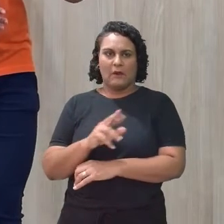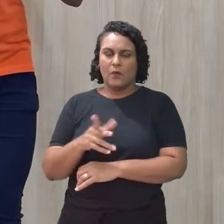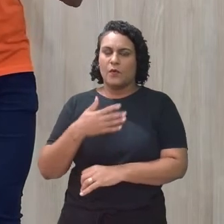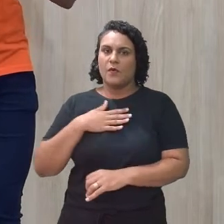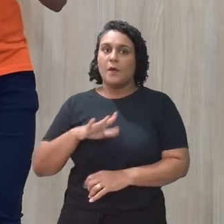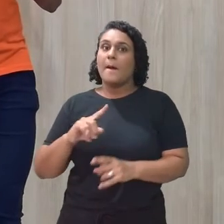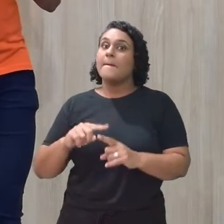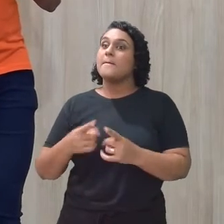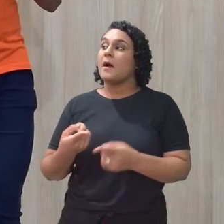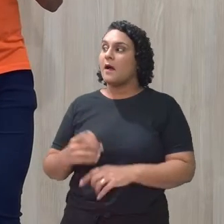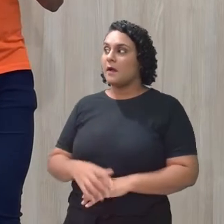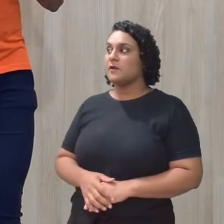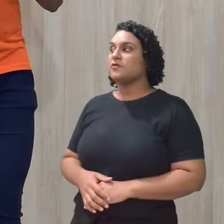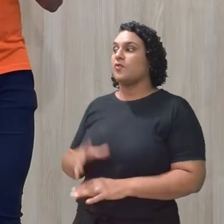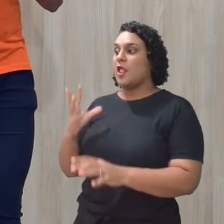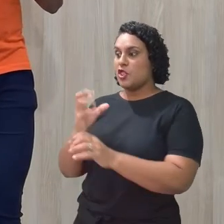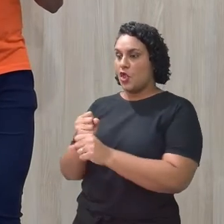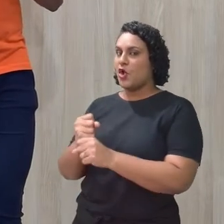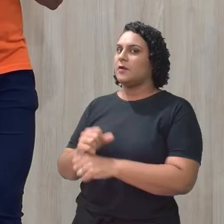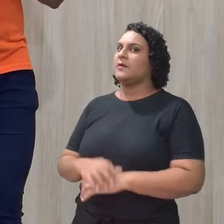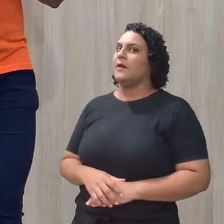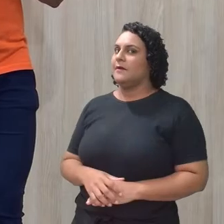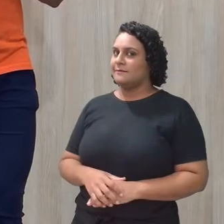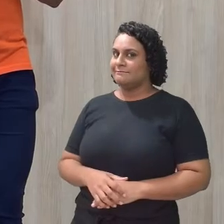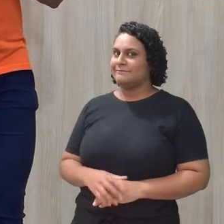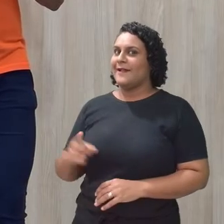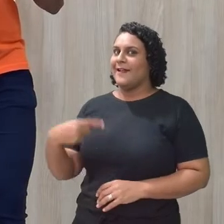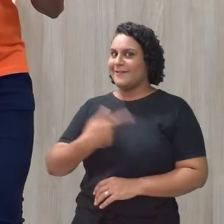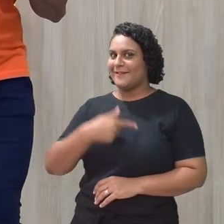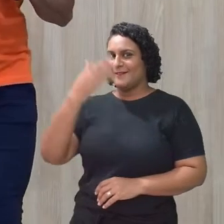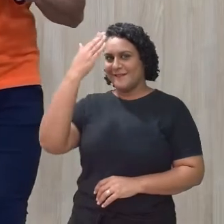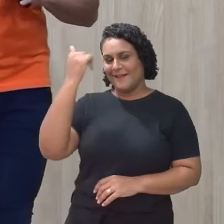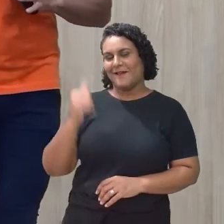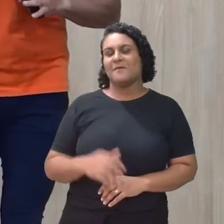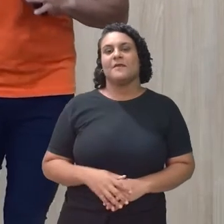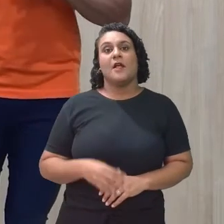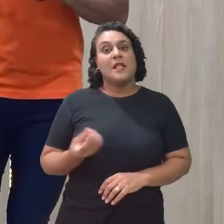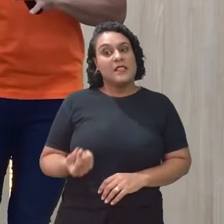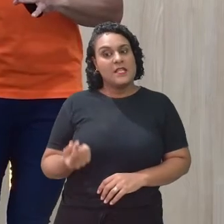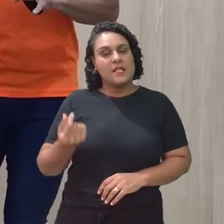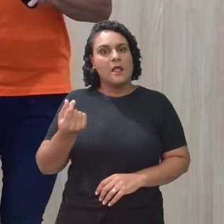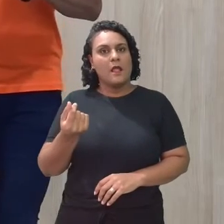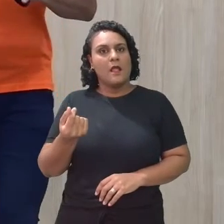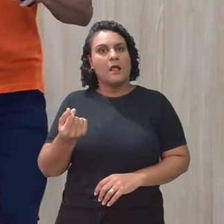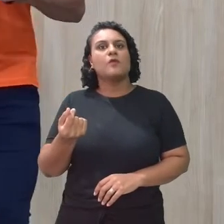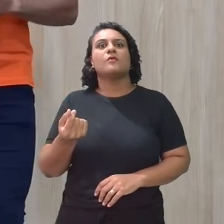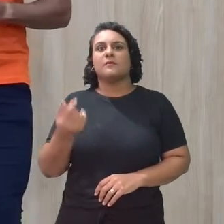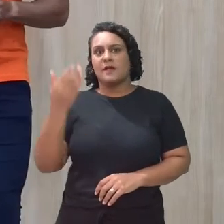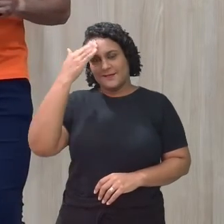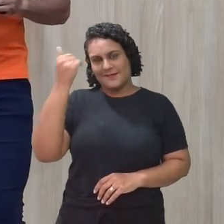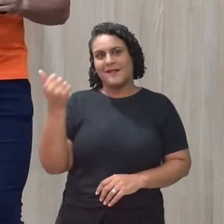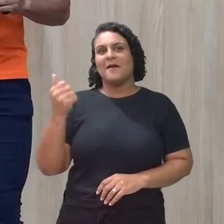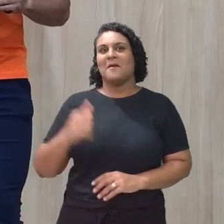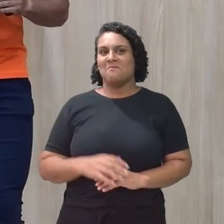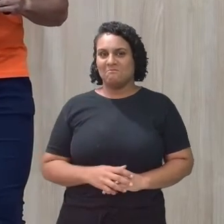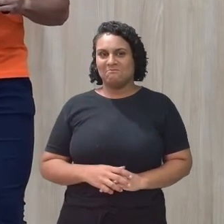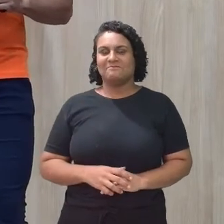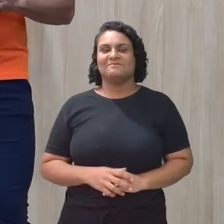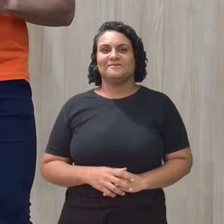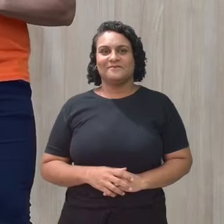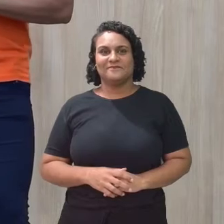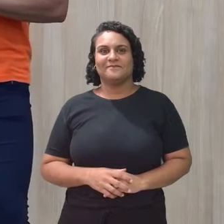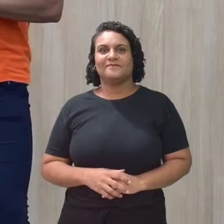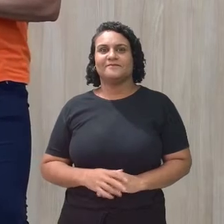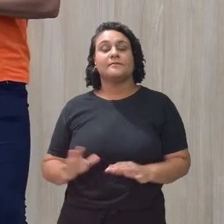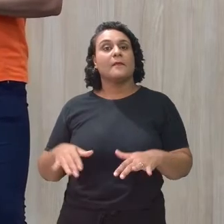é nota, aí sabe. Quando é dinheiro, troco, aí sabe, né?